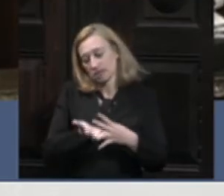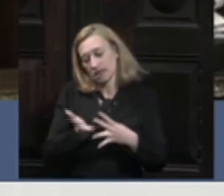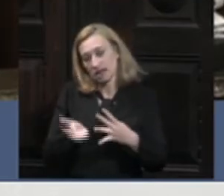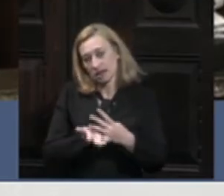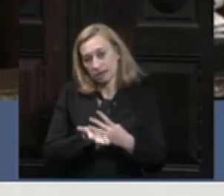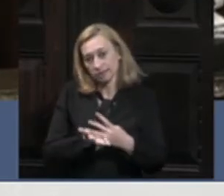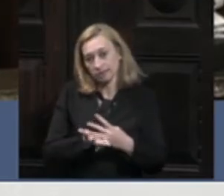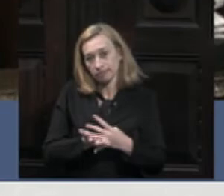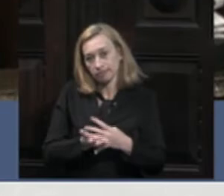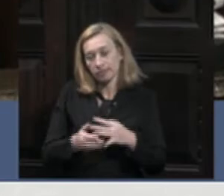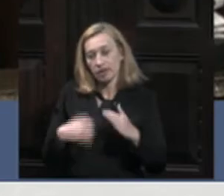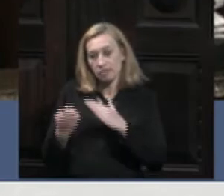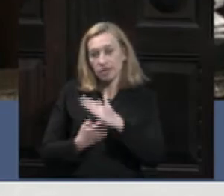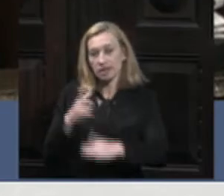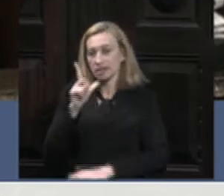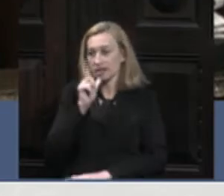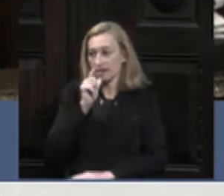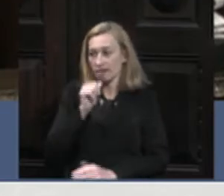caia